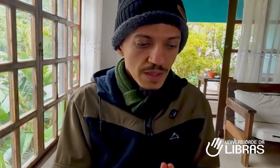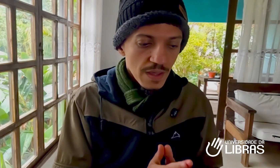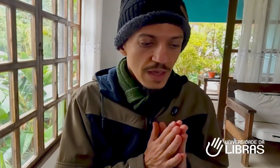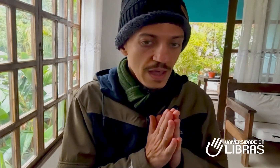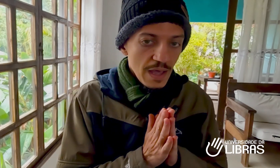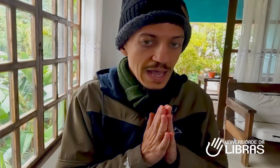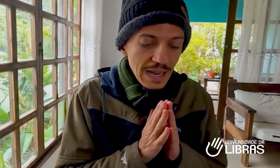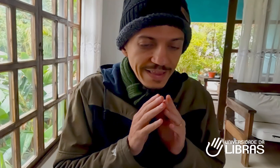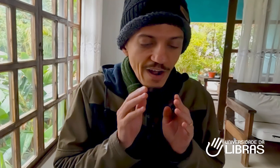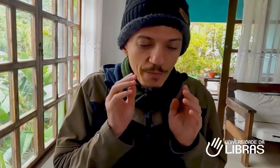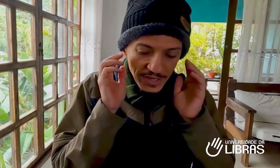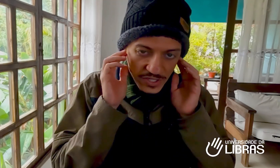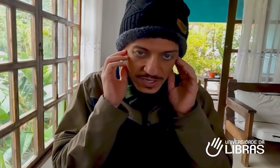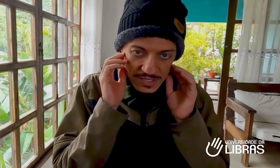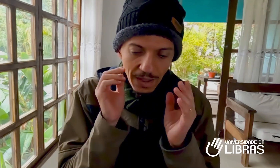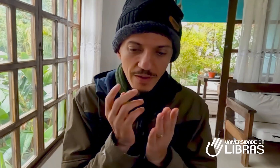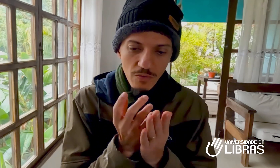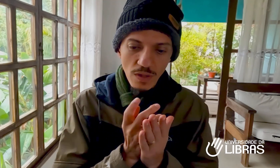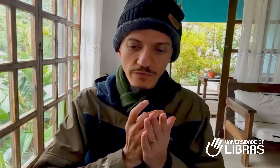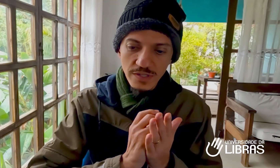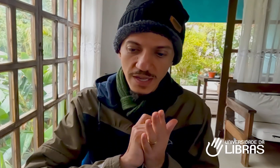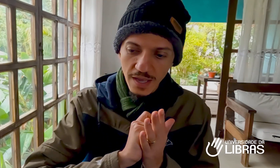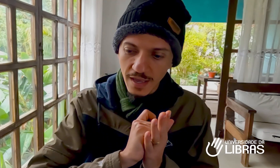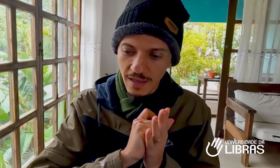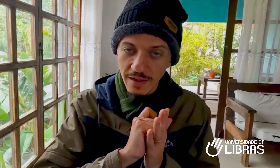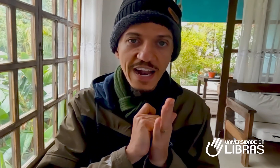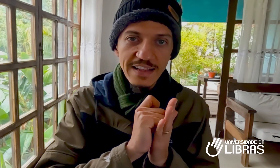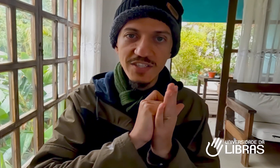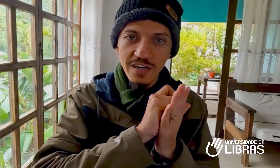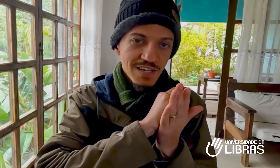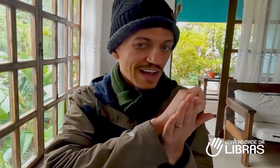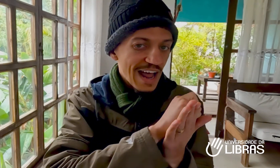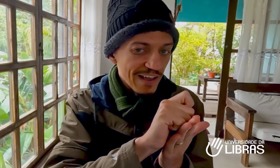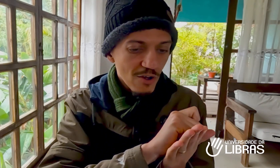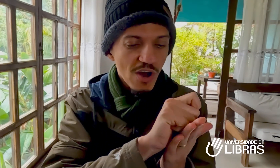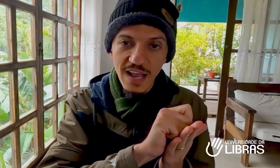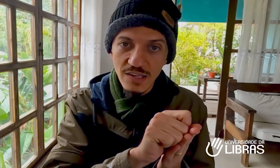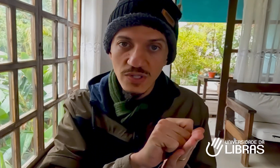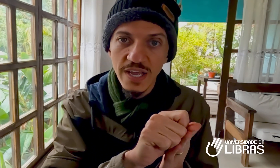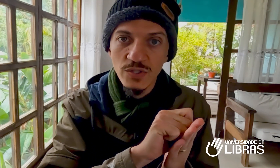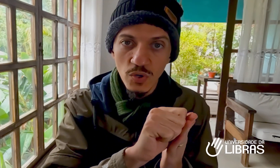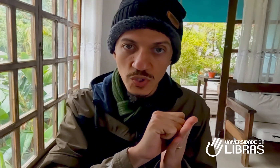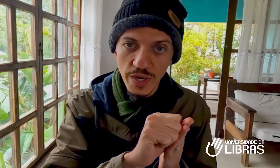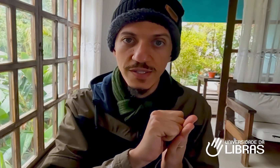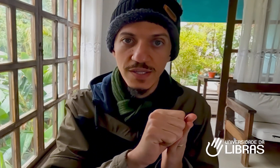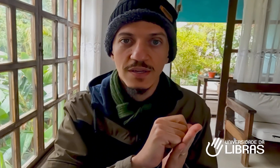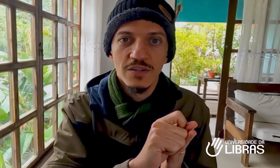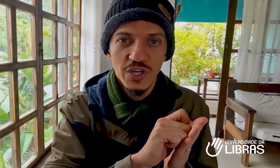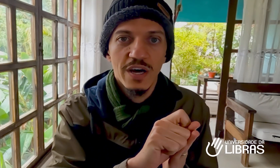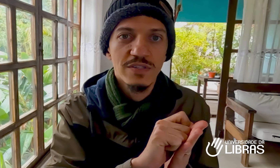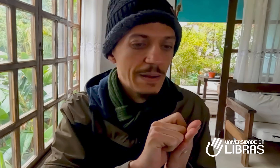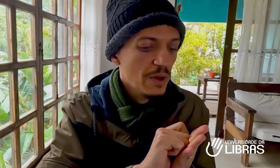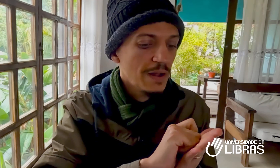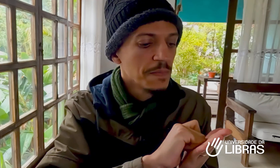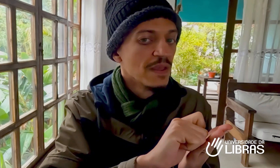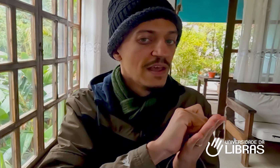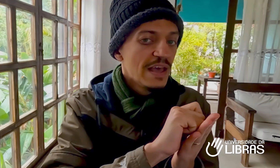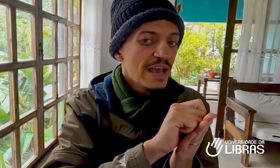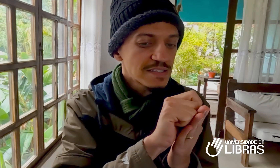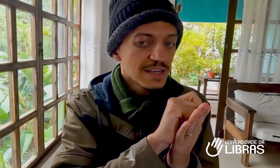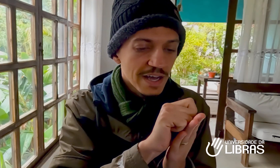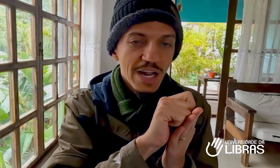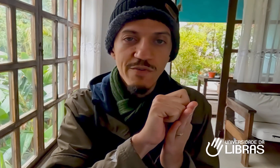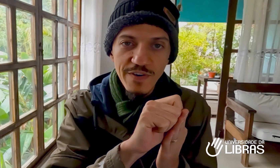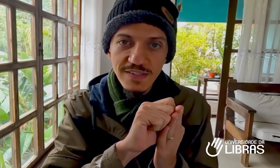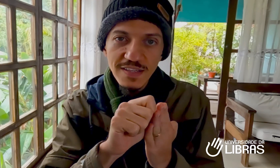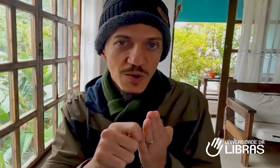que literalmente, sabe, quando você, na virada de ano, você vai lá e coloca lá suas resoluções de ano, sabe? Olha,